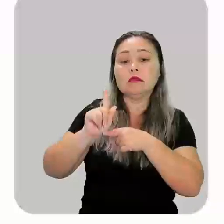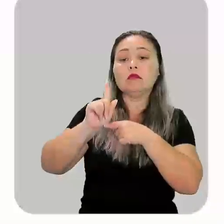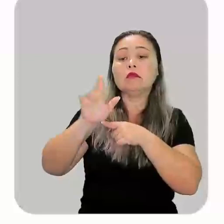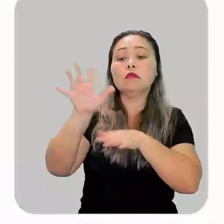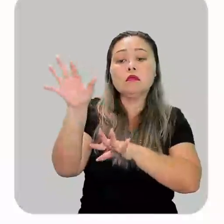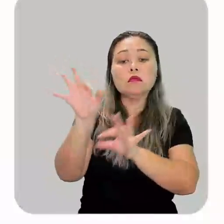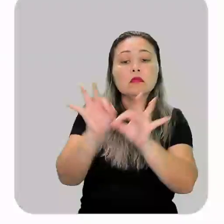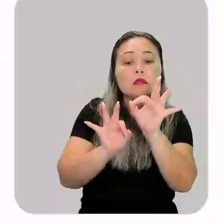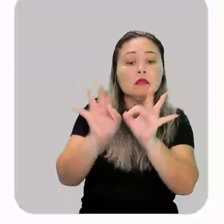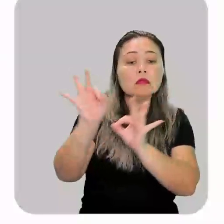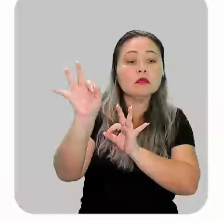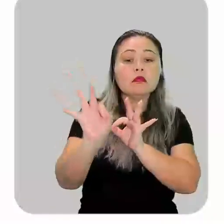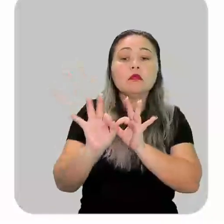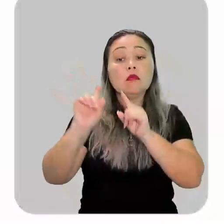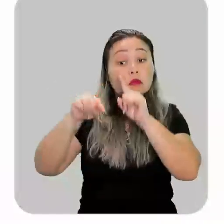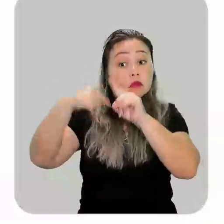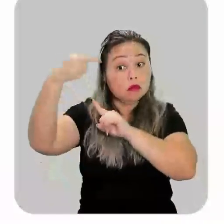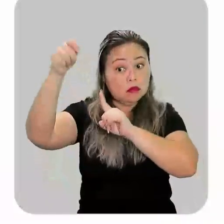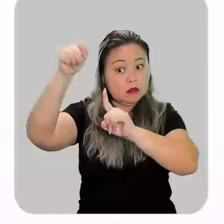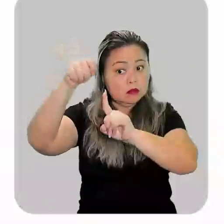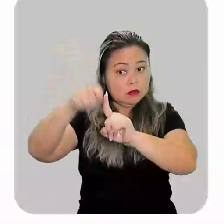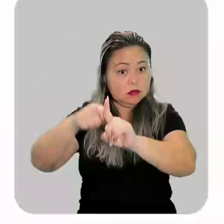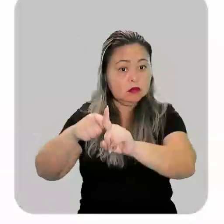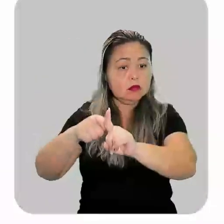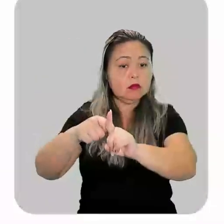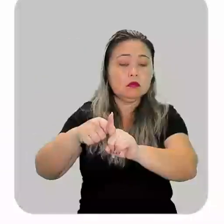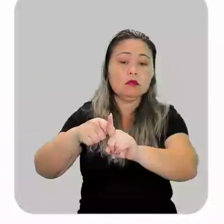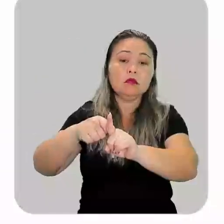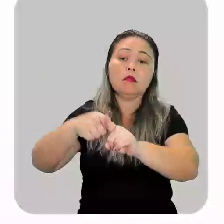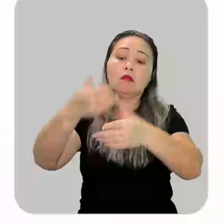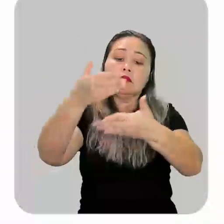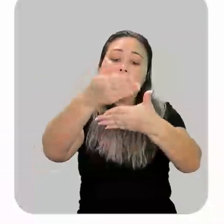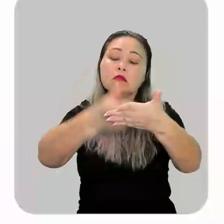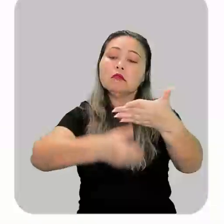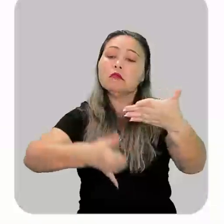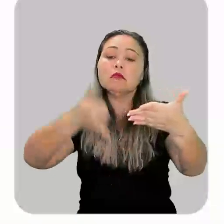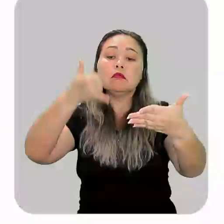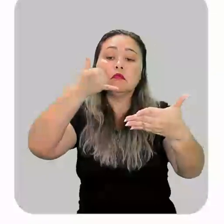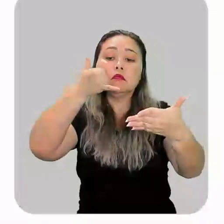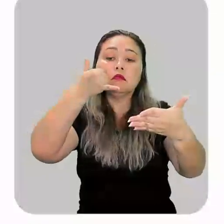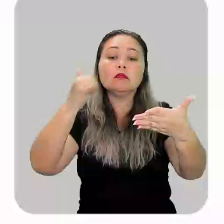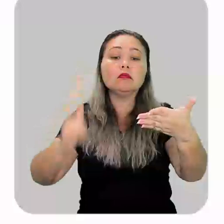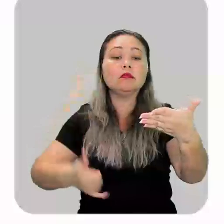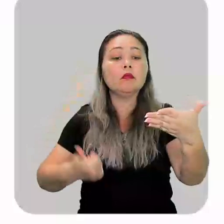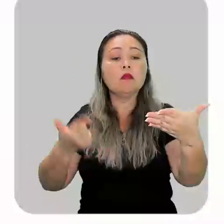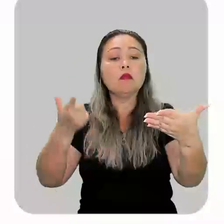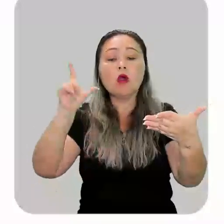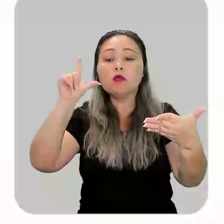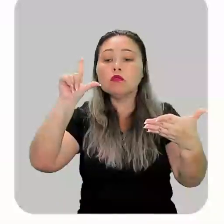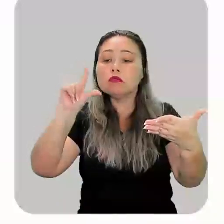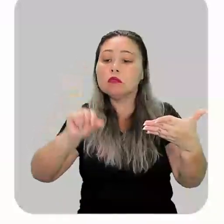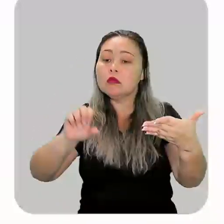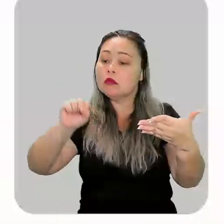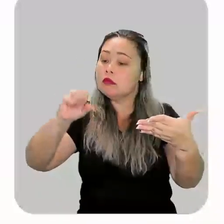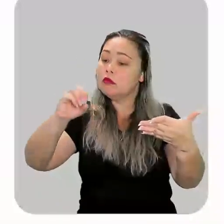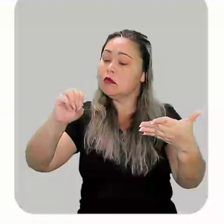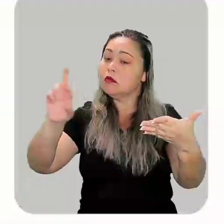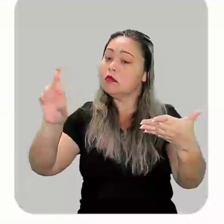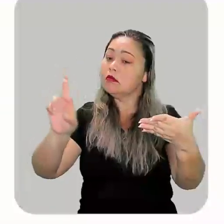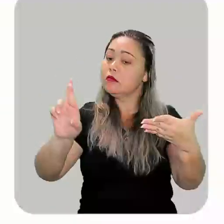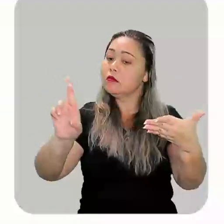gerente planeja para o próximo mês uma conta de telefone com o valor